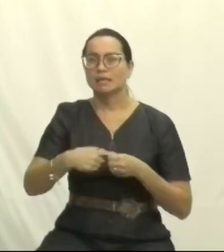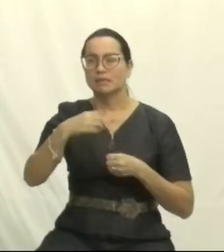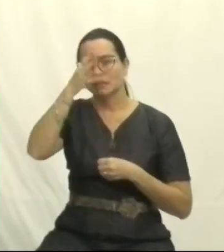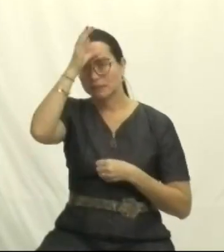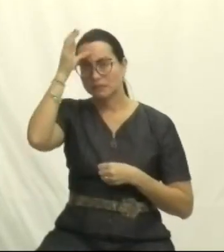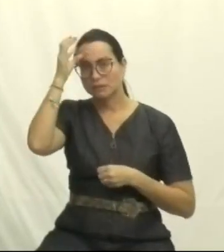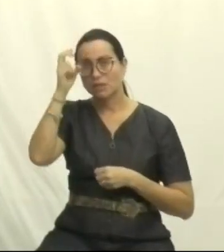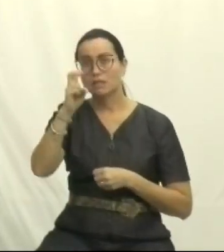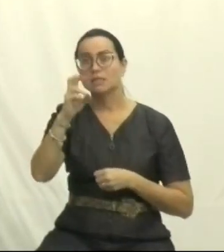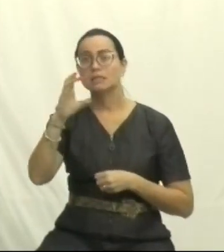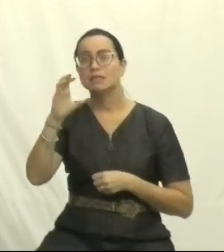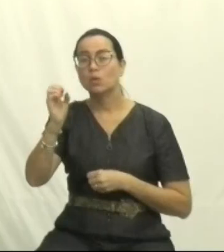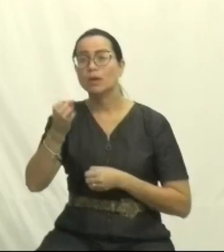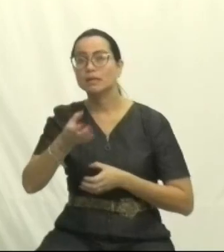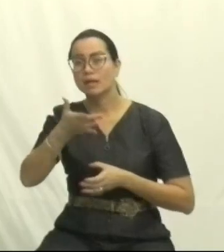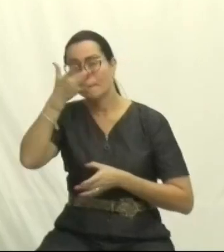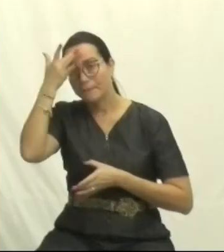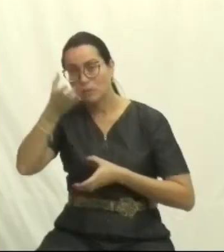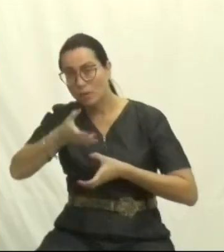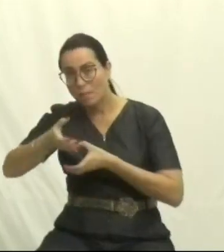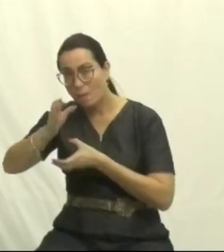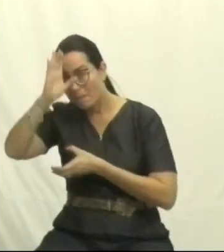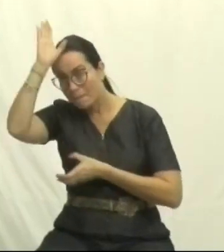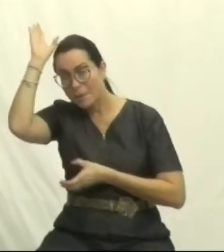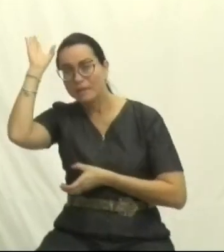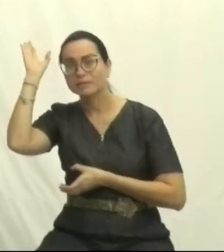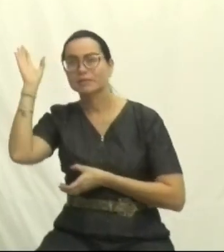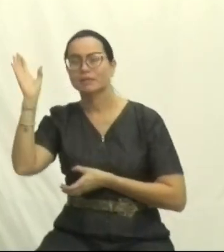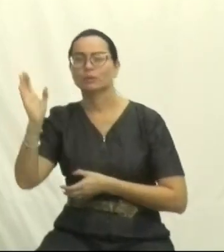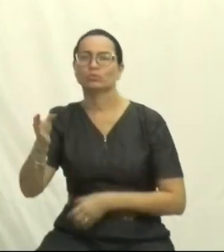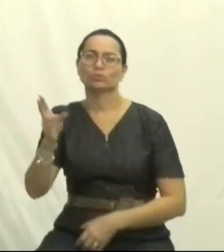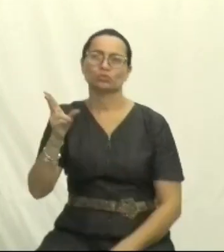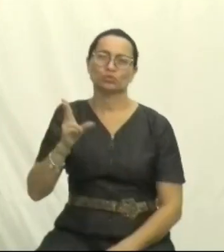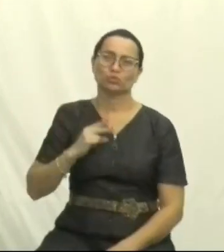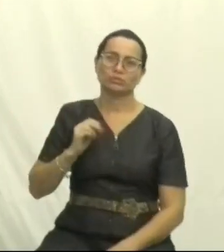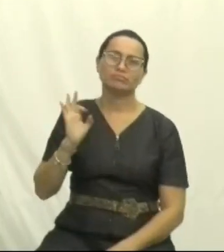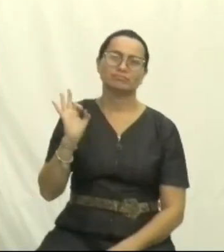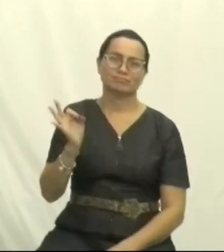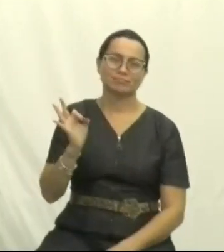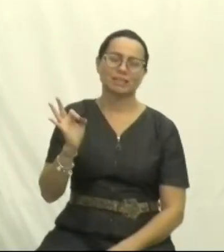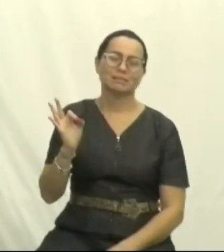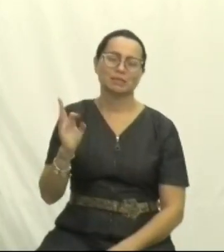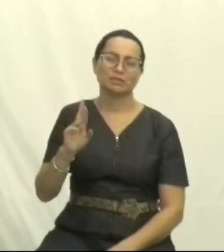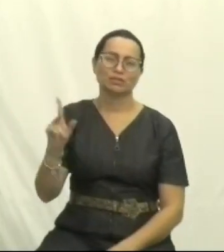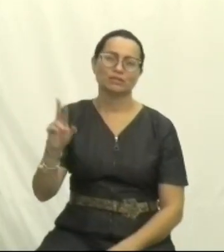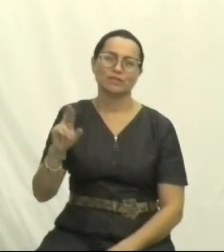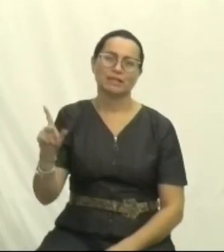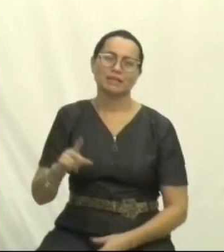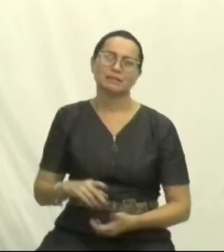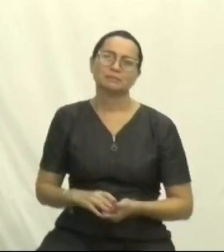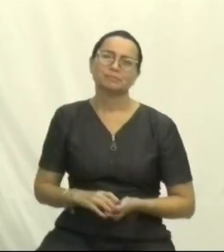50 bombeiros comunitários. Com certeza faz muita diferença, né, até pelo comandante